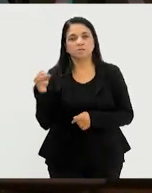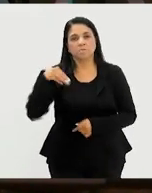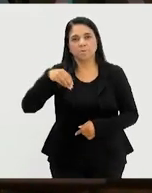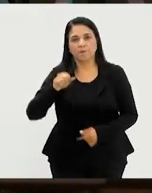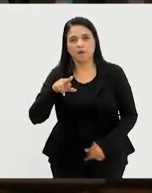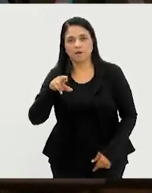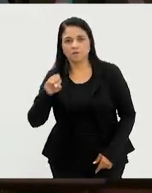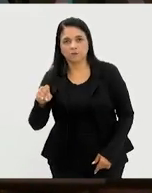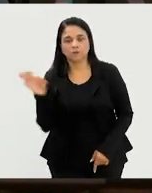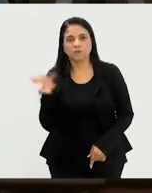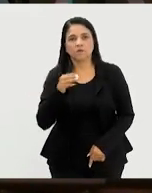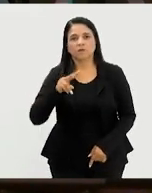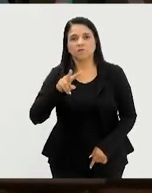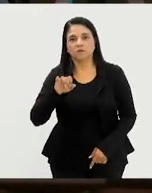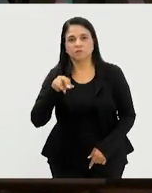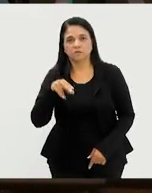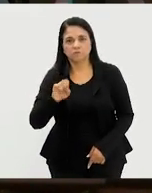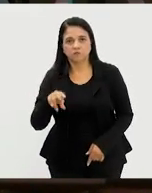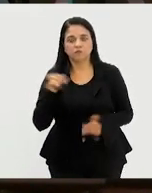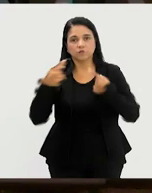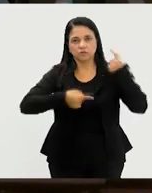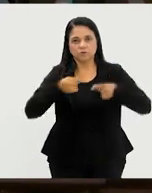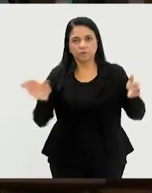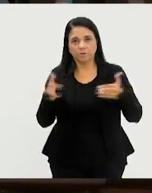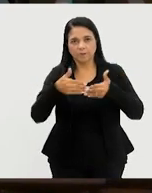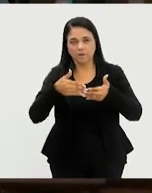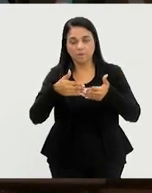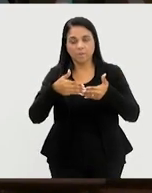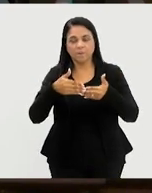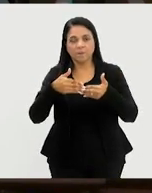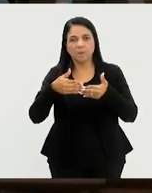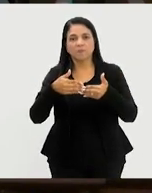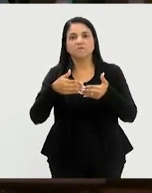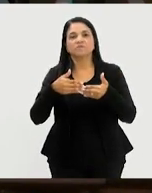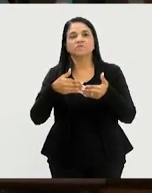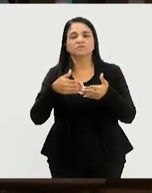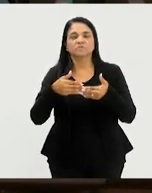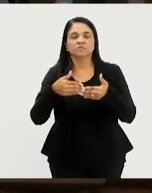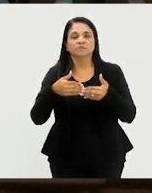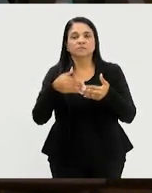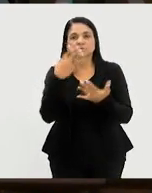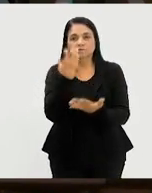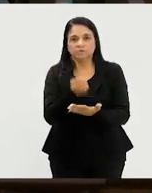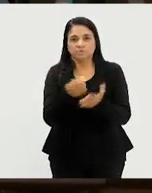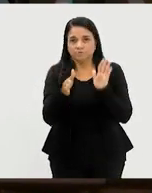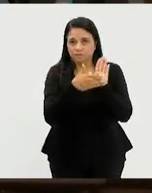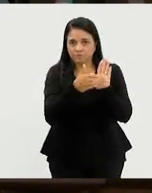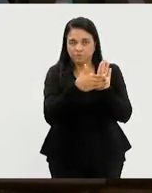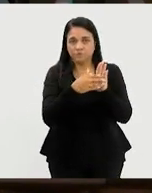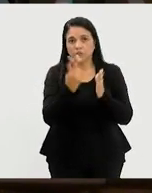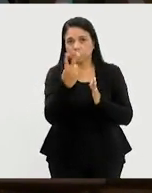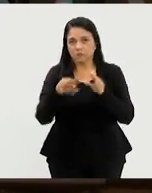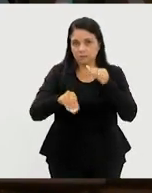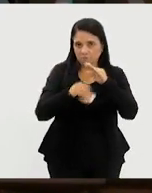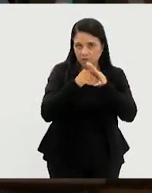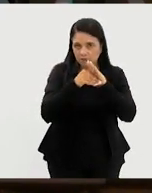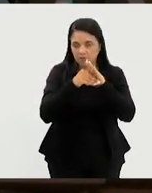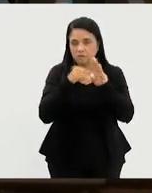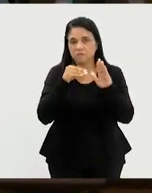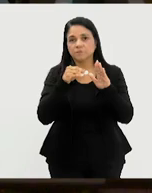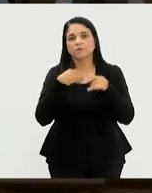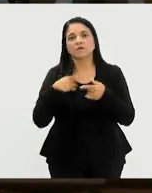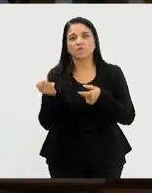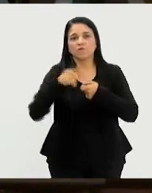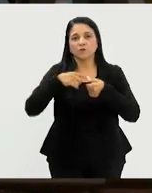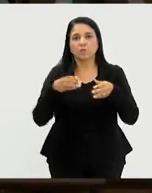e Vinícius cozolino em discussão não havendo Quem Queira discutir encerrada a discussão A presente proposta recebeu duas emendas e retorna às